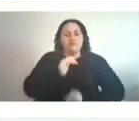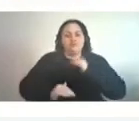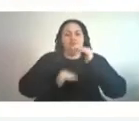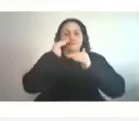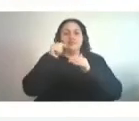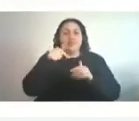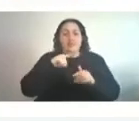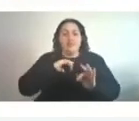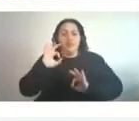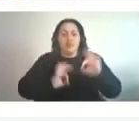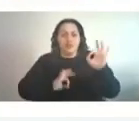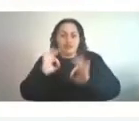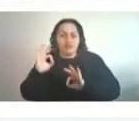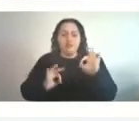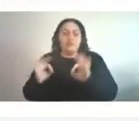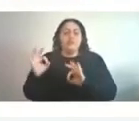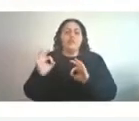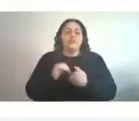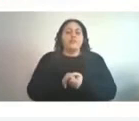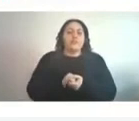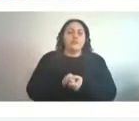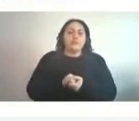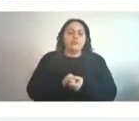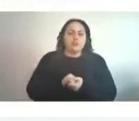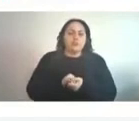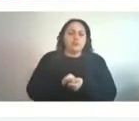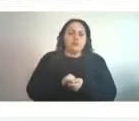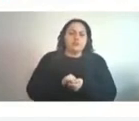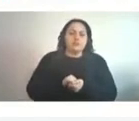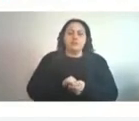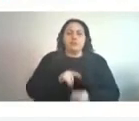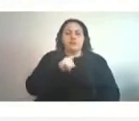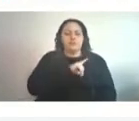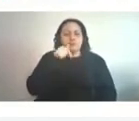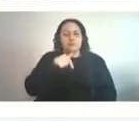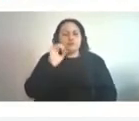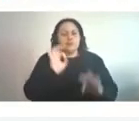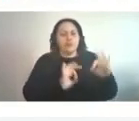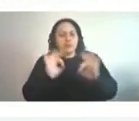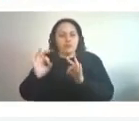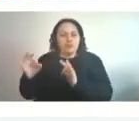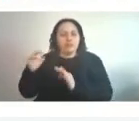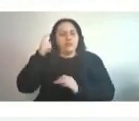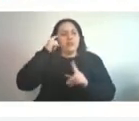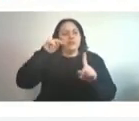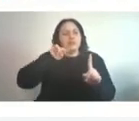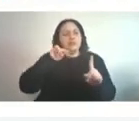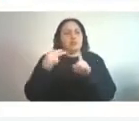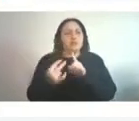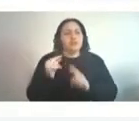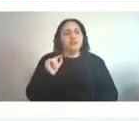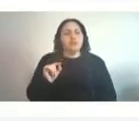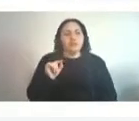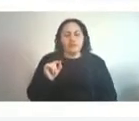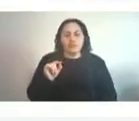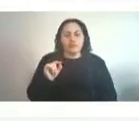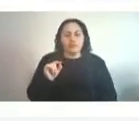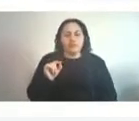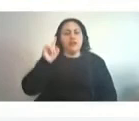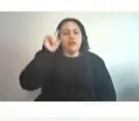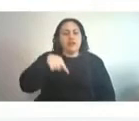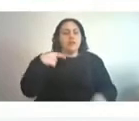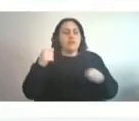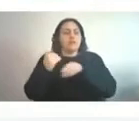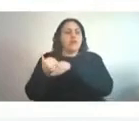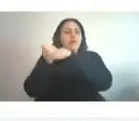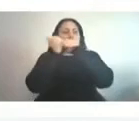era hipoteticamente era organizada na perspectiva de que seria a homogeneidade